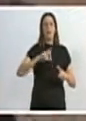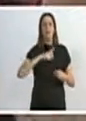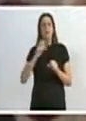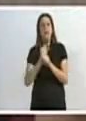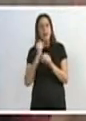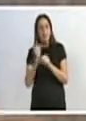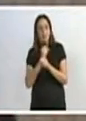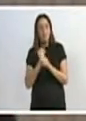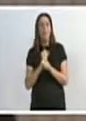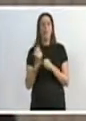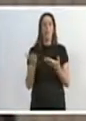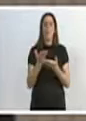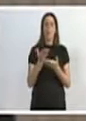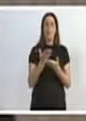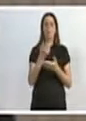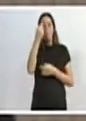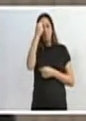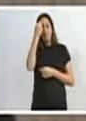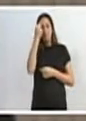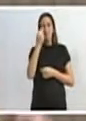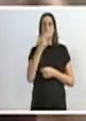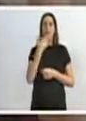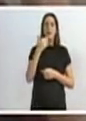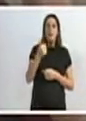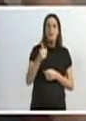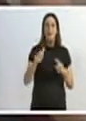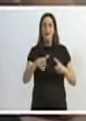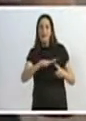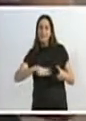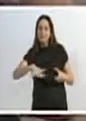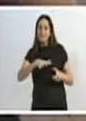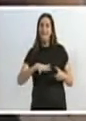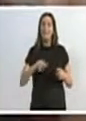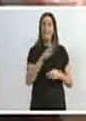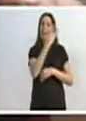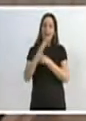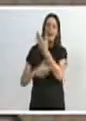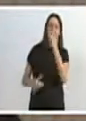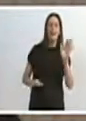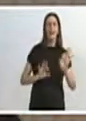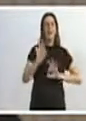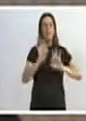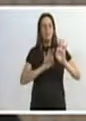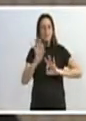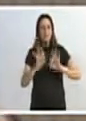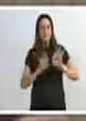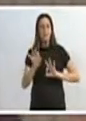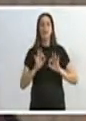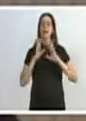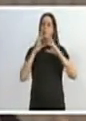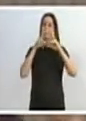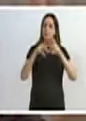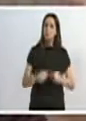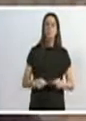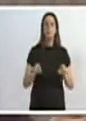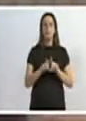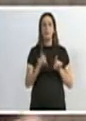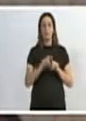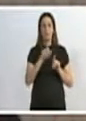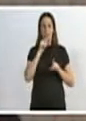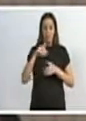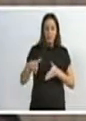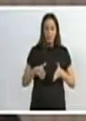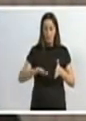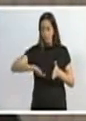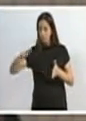essa readequação e que futuramente, com a contemplação do final das obras da margem esquerda, do nosso parque ciliar tão sonhado